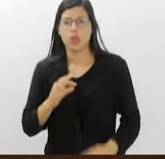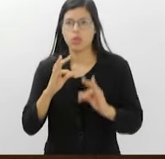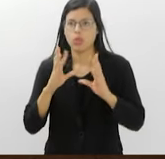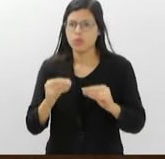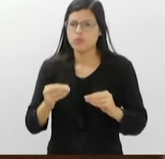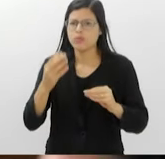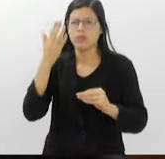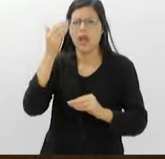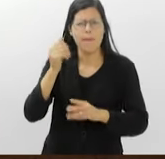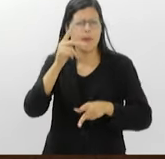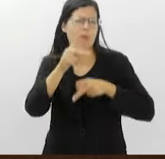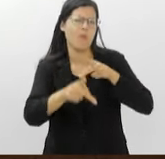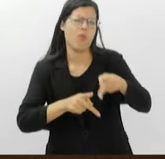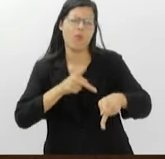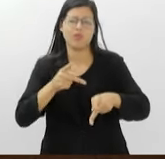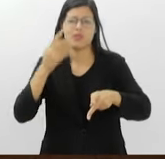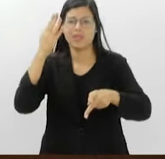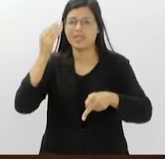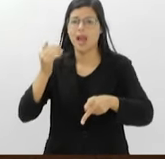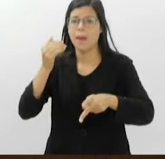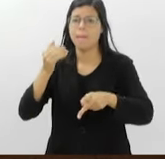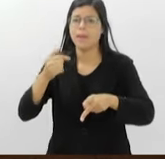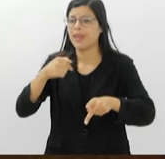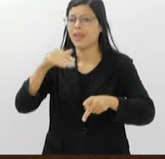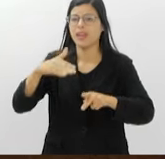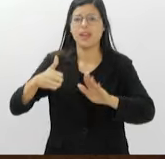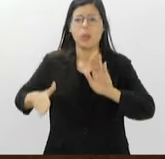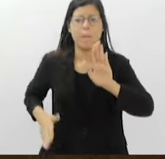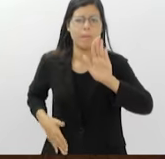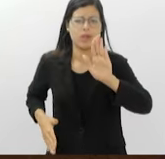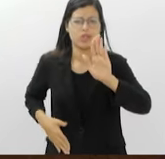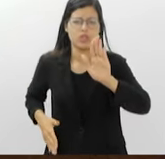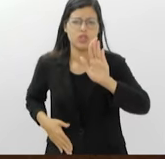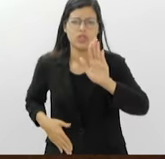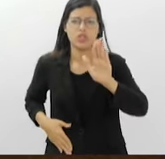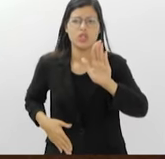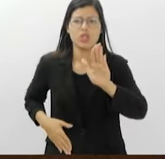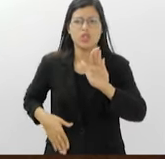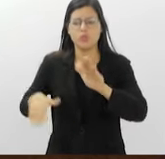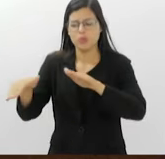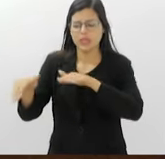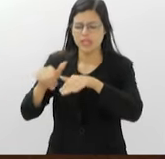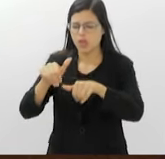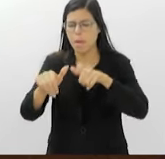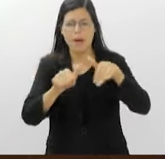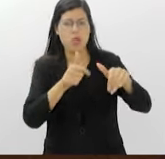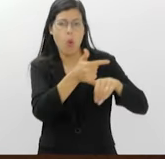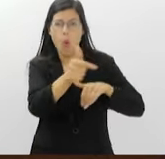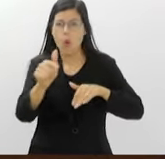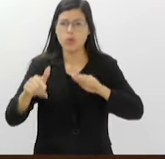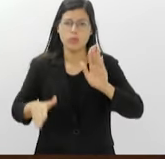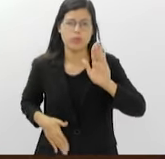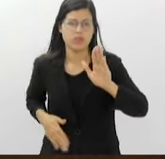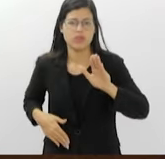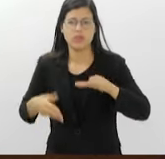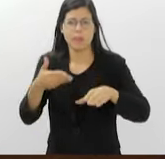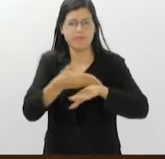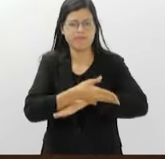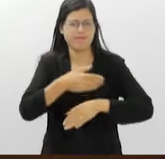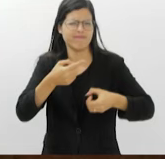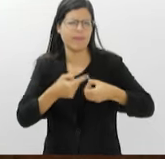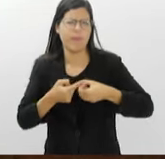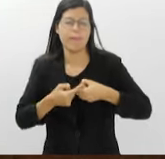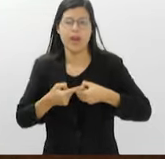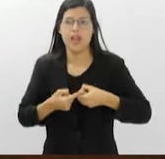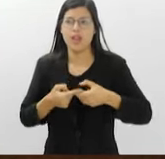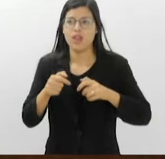a população sabe, quem são os marginais que estão trazendo outros elementos para dentro do bairro, e nada é feito. Todo mundo